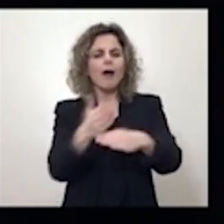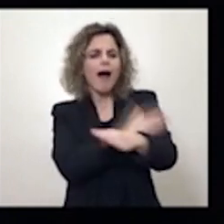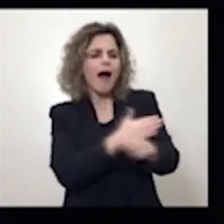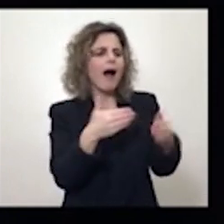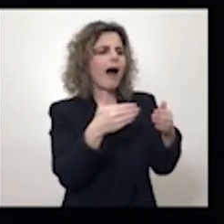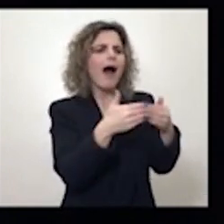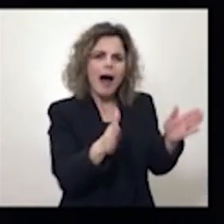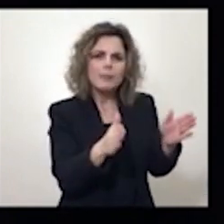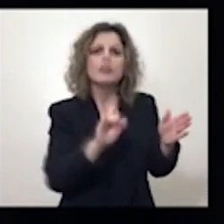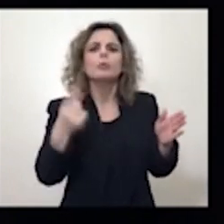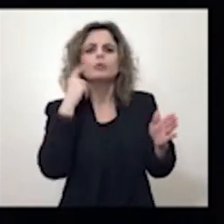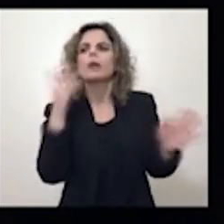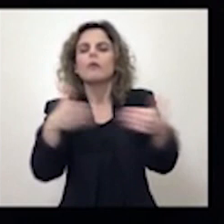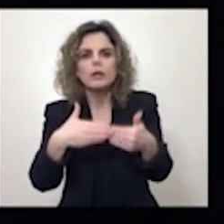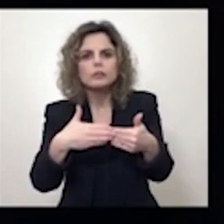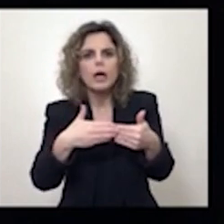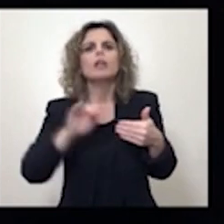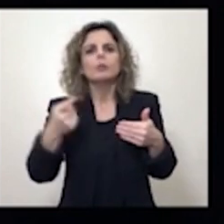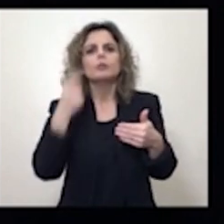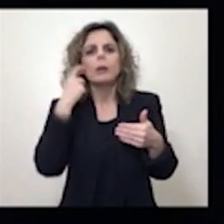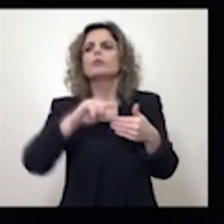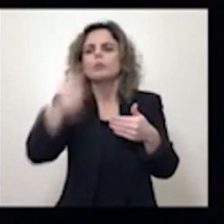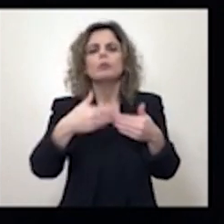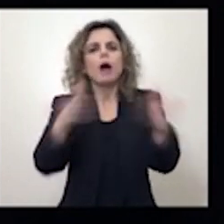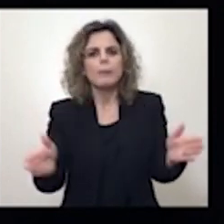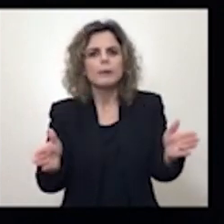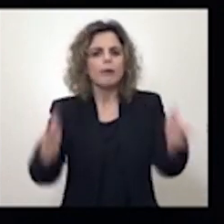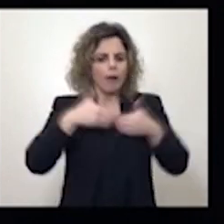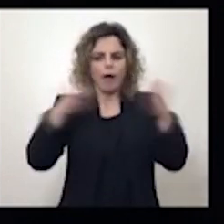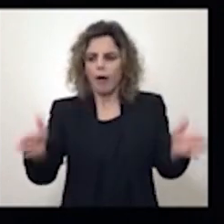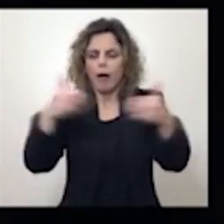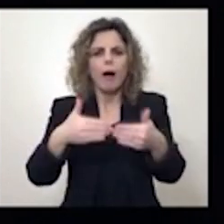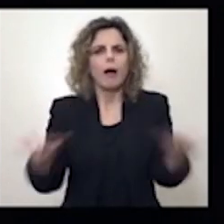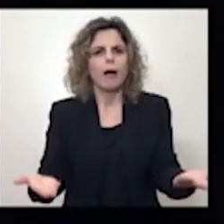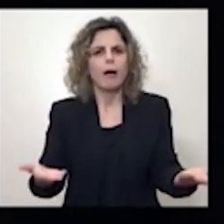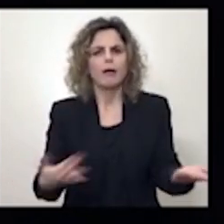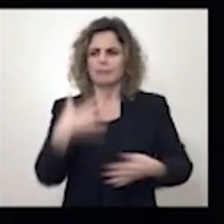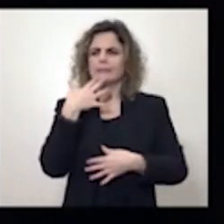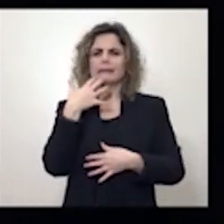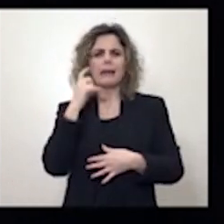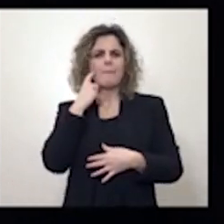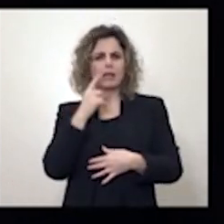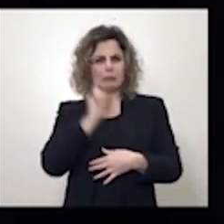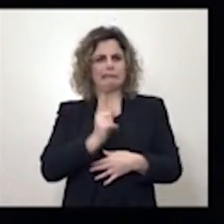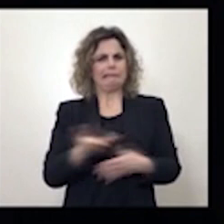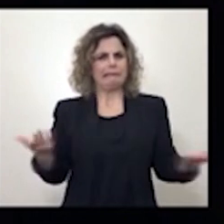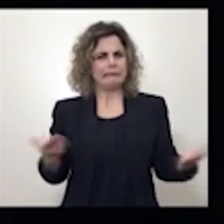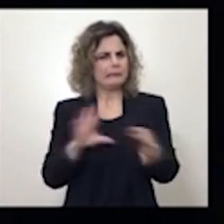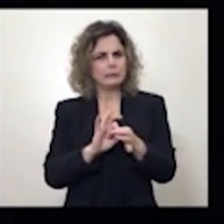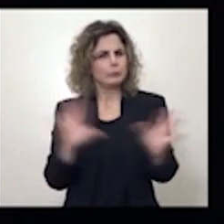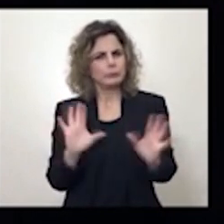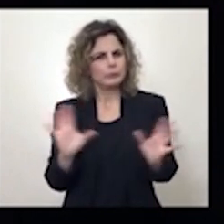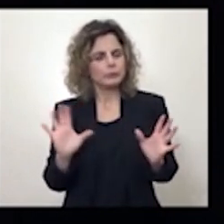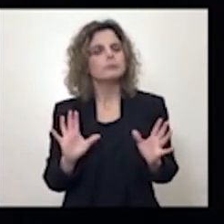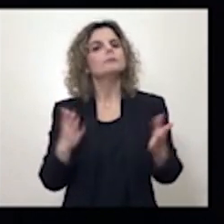logo a seguir, para voltar a abrir depois dela. Quem é que levaria a sério o rigor pascal? É, pois,